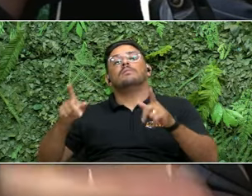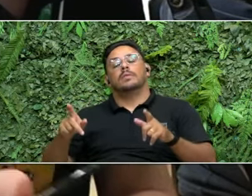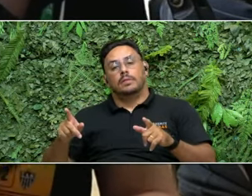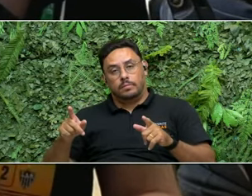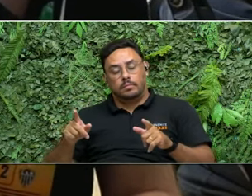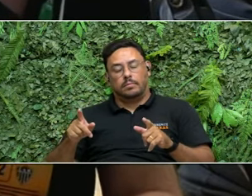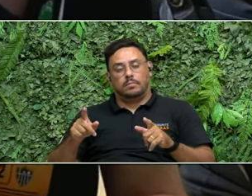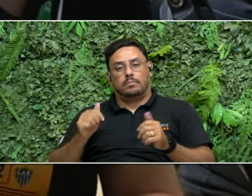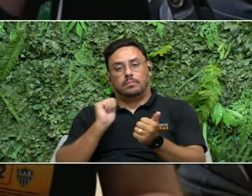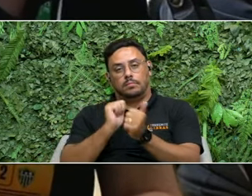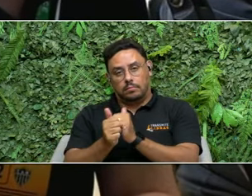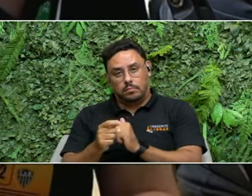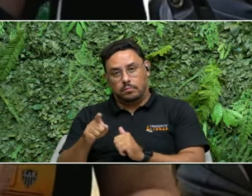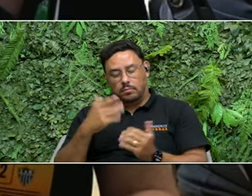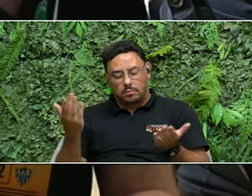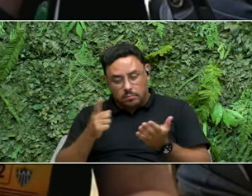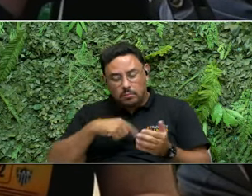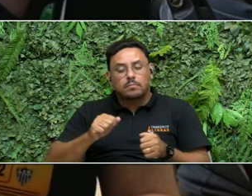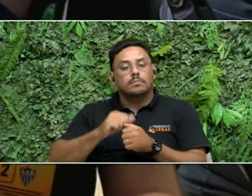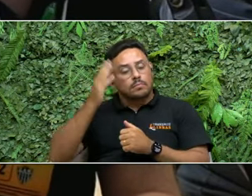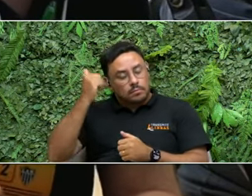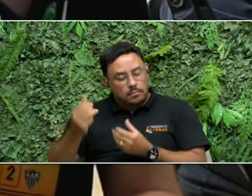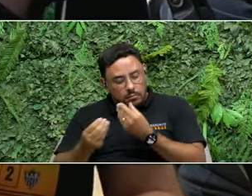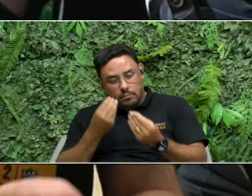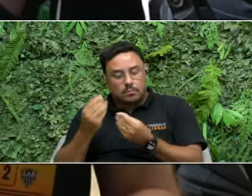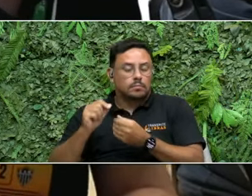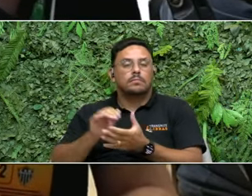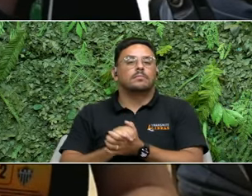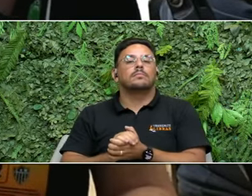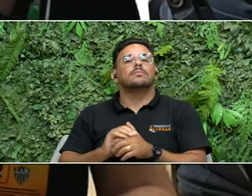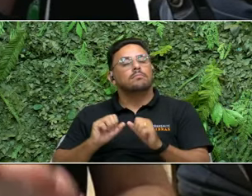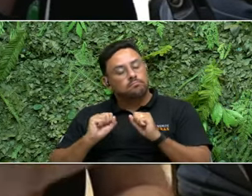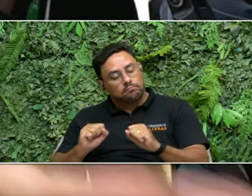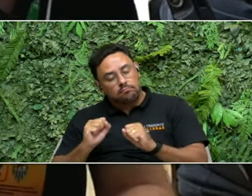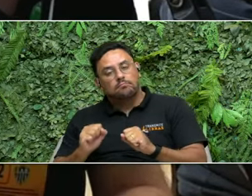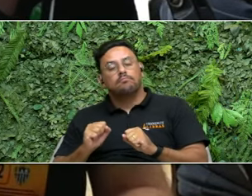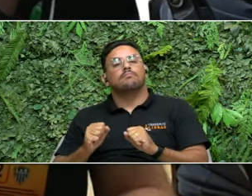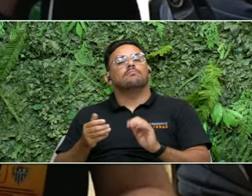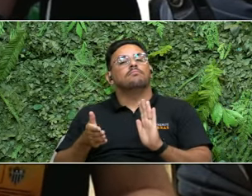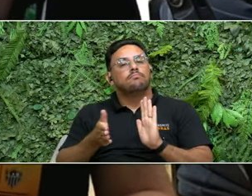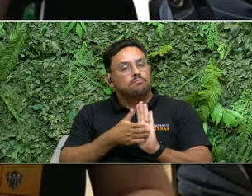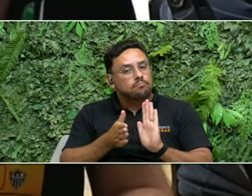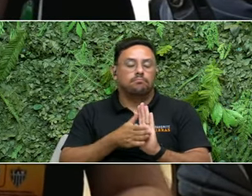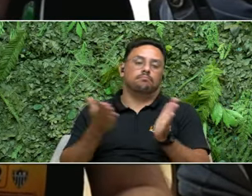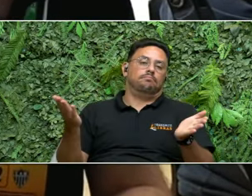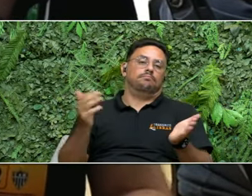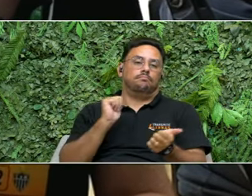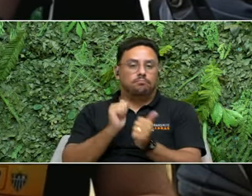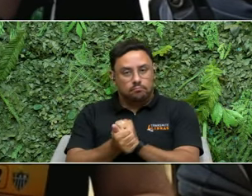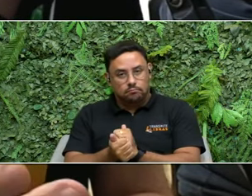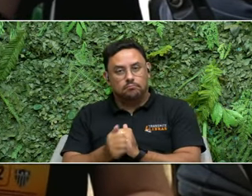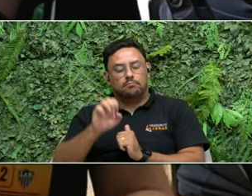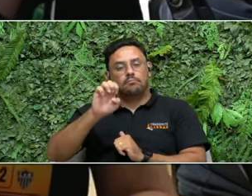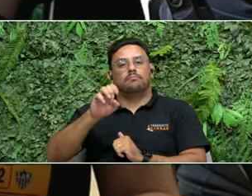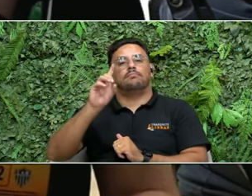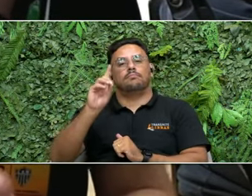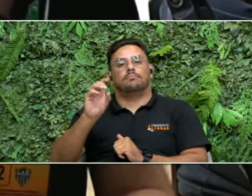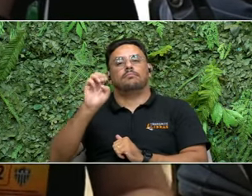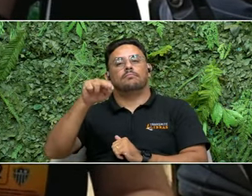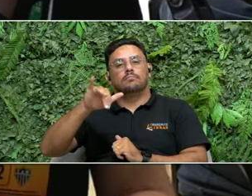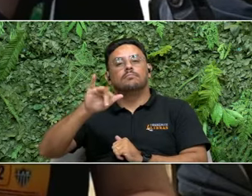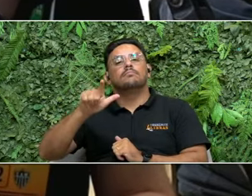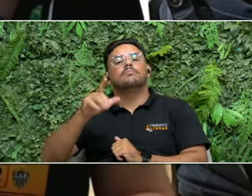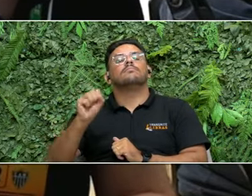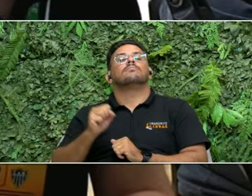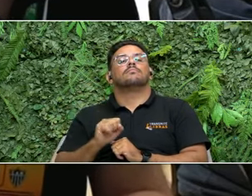a gente sabe nós estamos aqui há muito tempo a gente sabe com quem você pode contar para essa proposta de jogo o Edenilson gente não dá o Igor